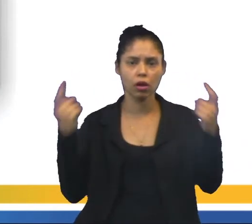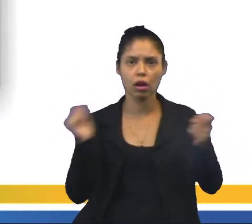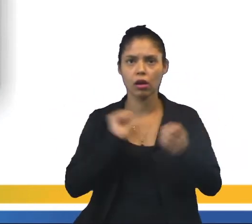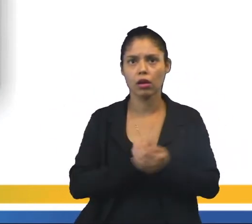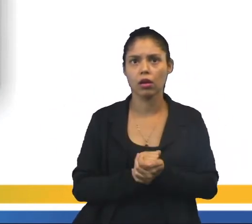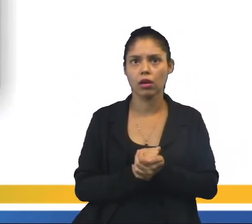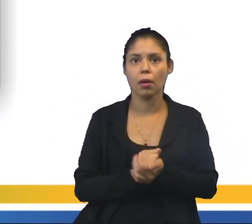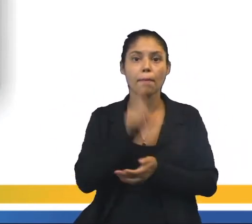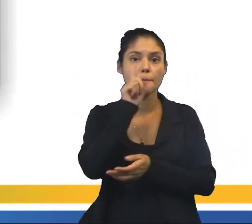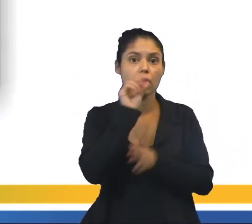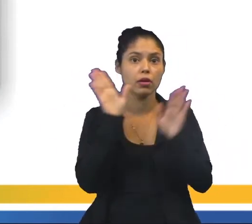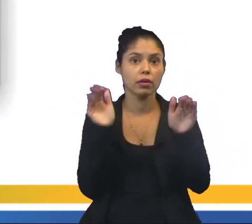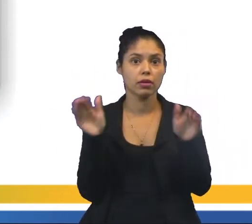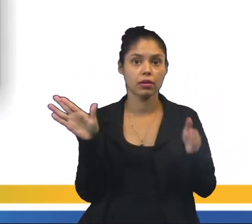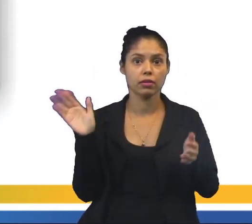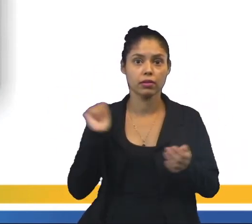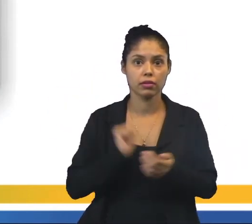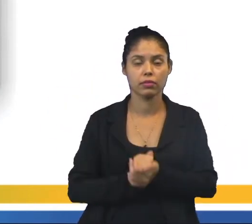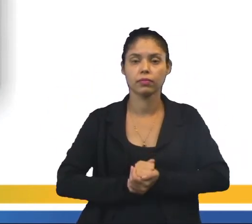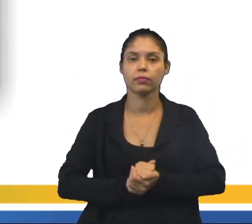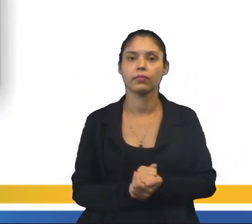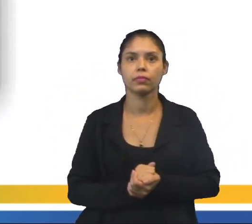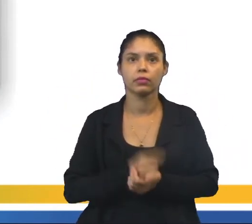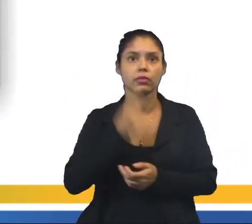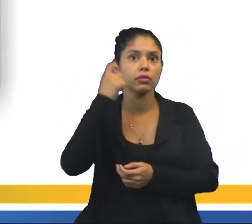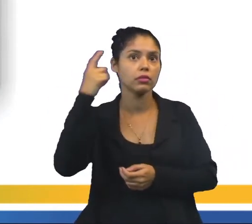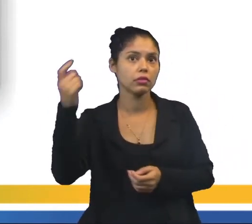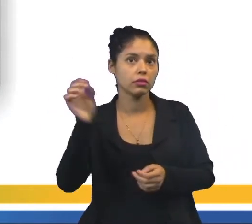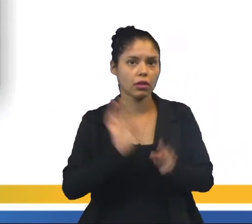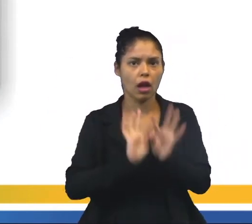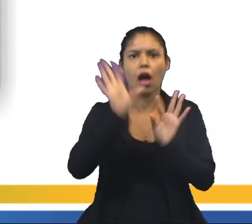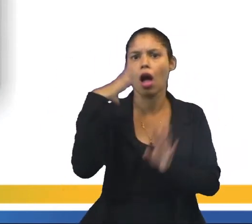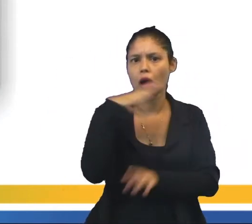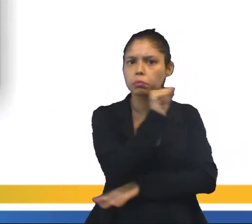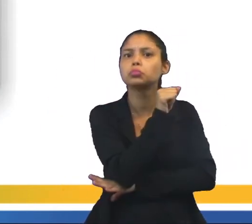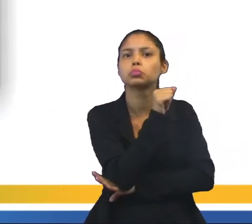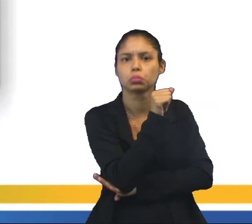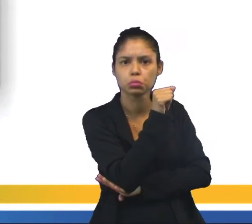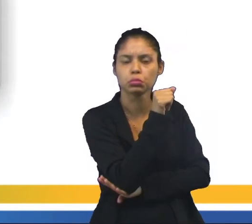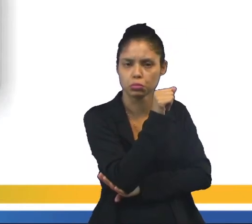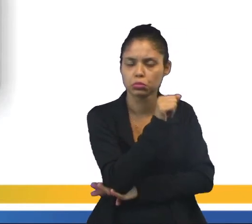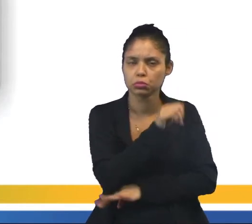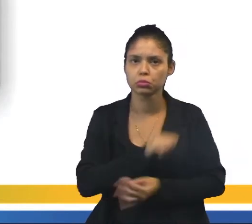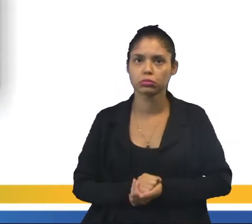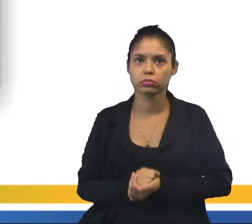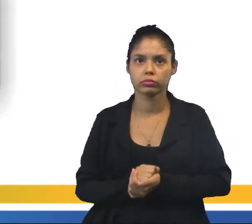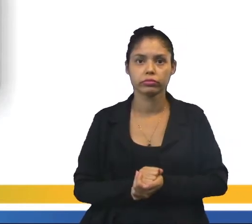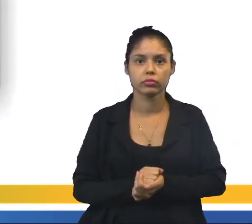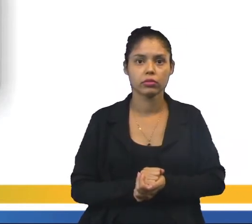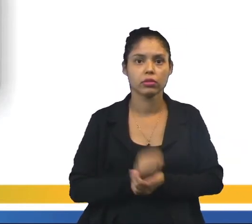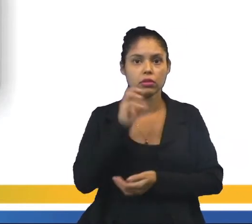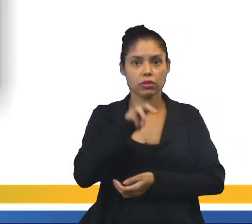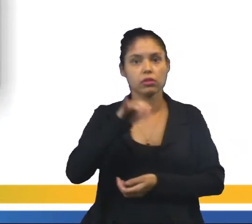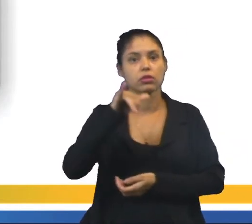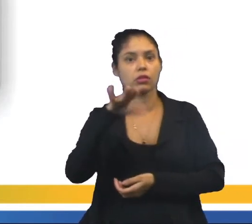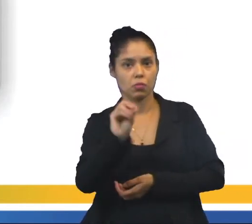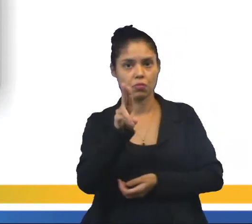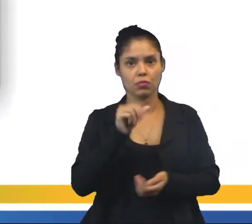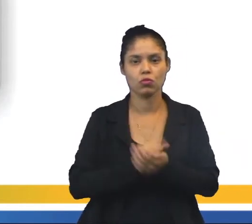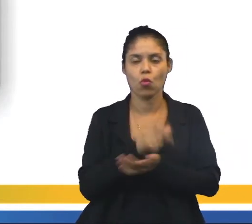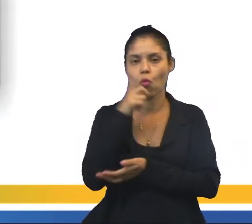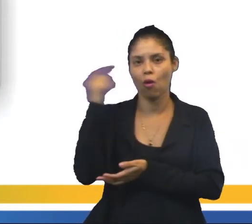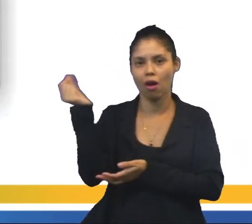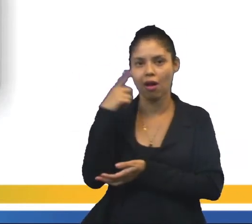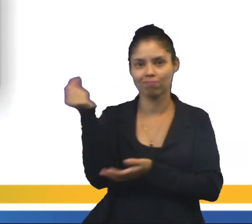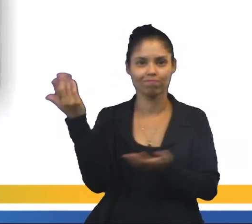de um pássaro, piu, né? Um som bem curto, né? Um miado de um gato, miau, um som